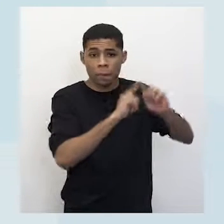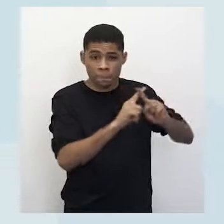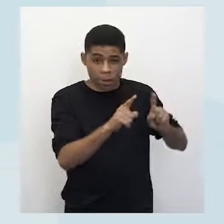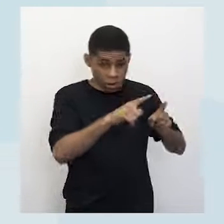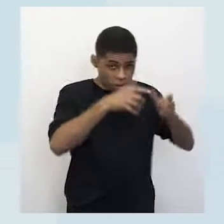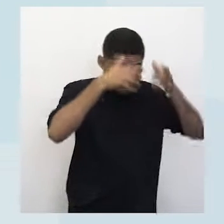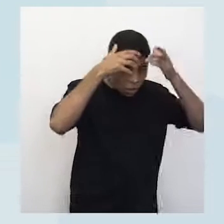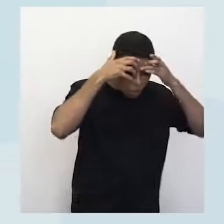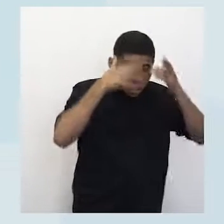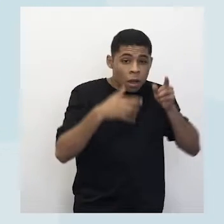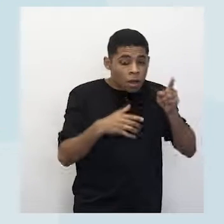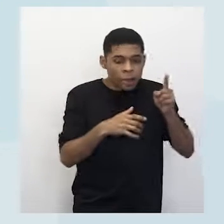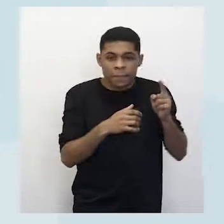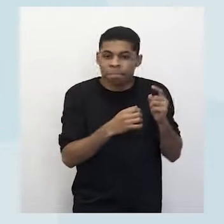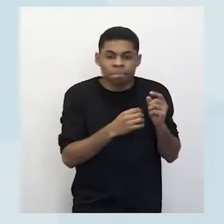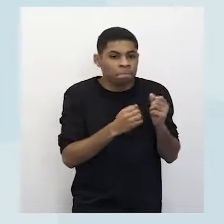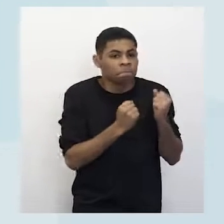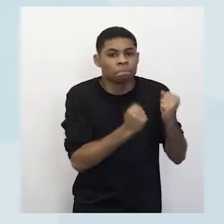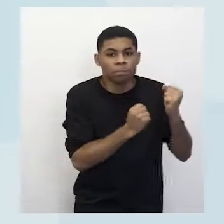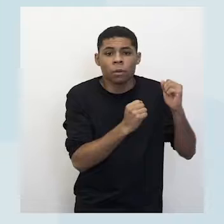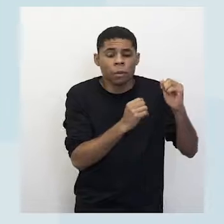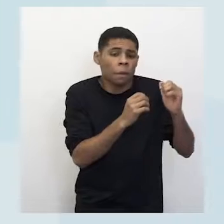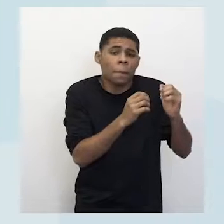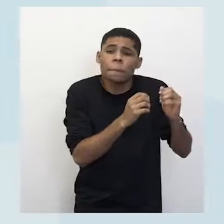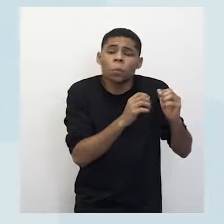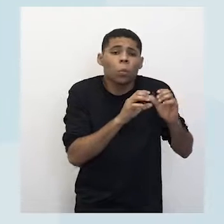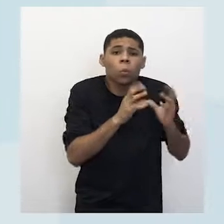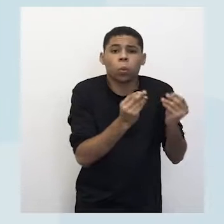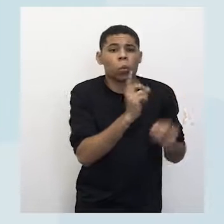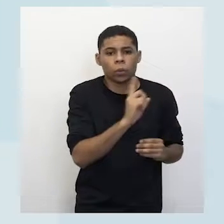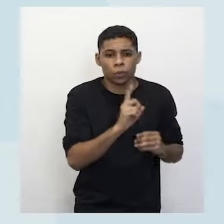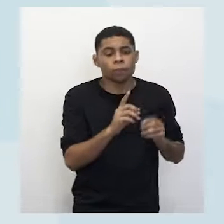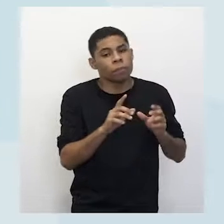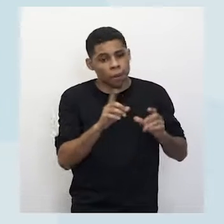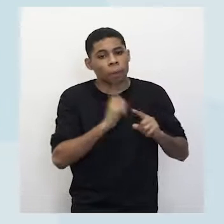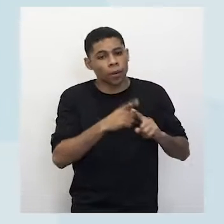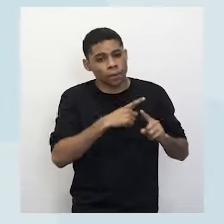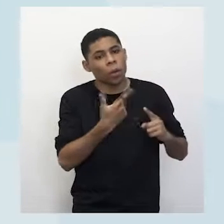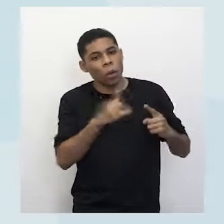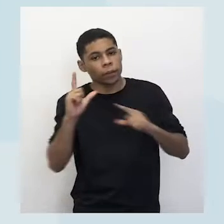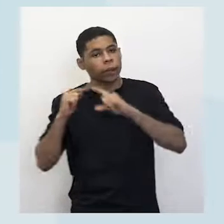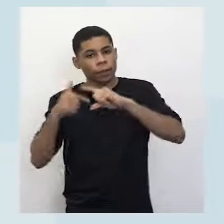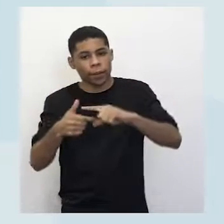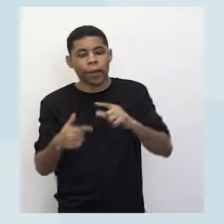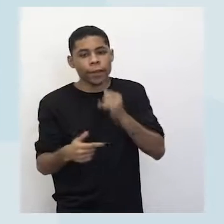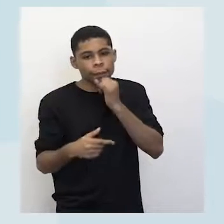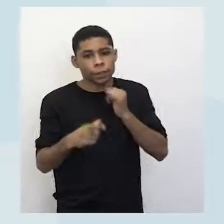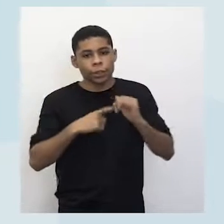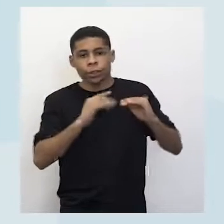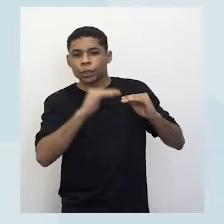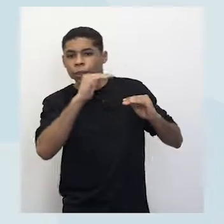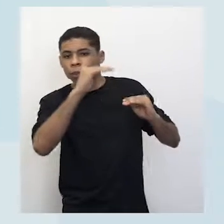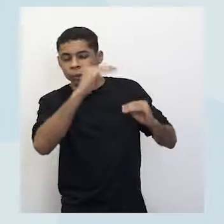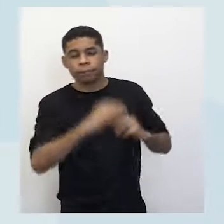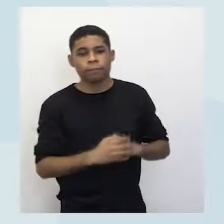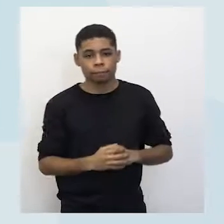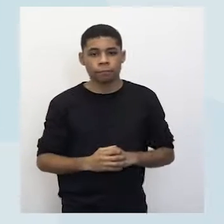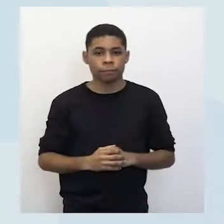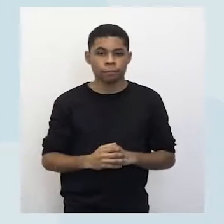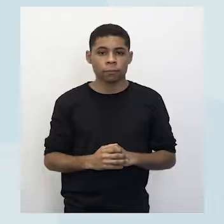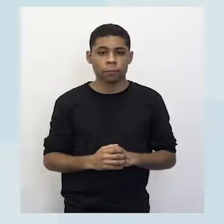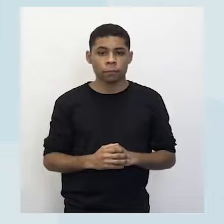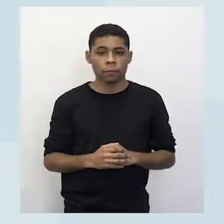tem um poder muito diluído por conta justamente de outras tradições como comitatos aí, onde